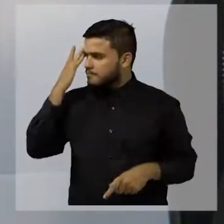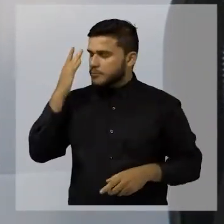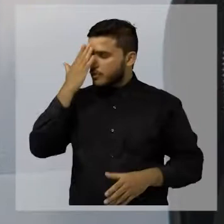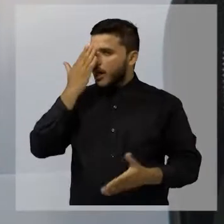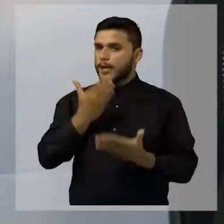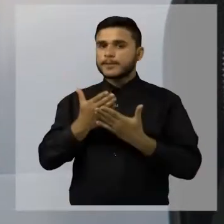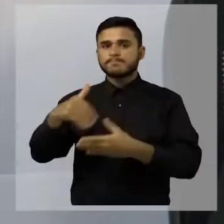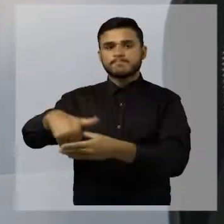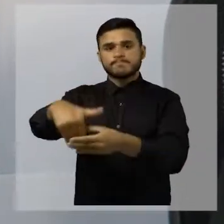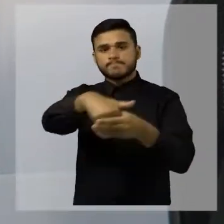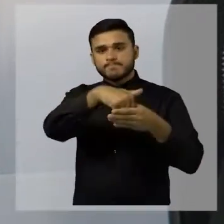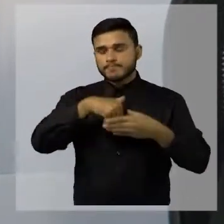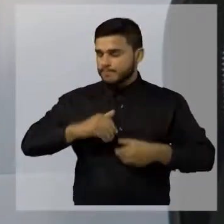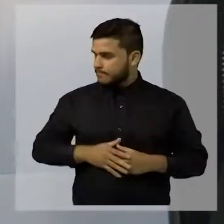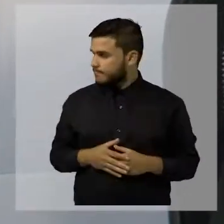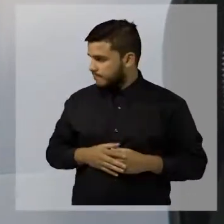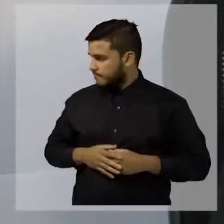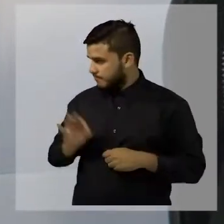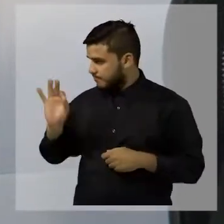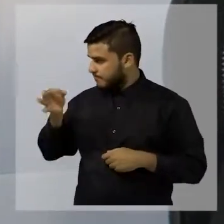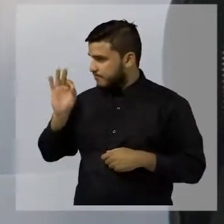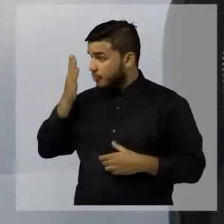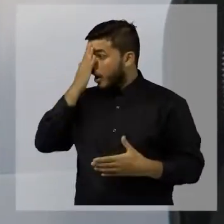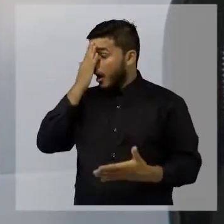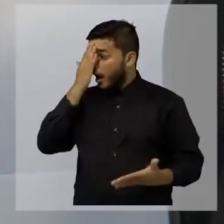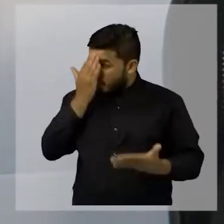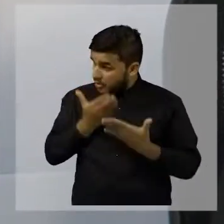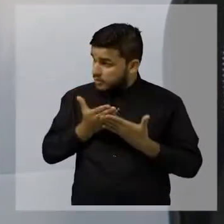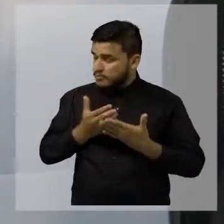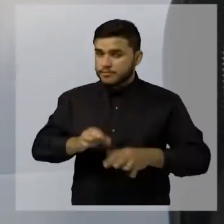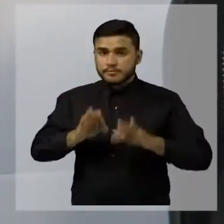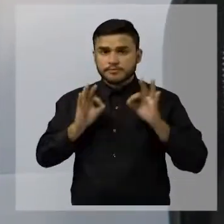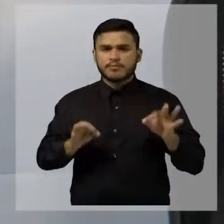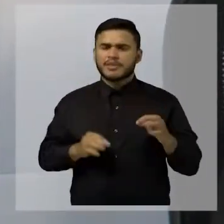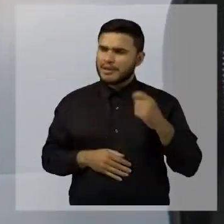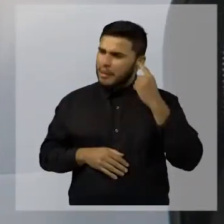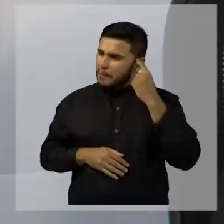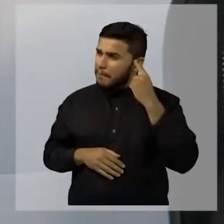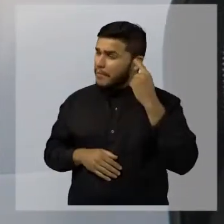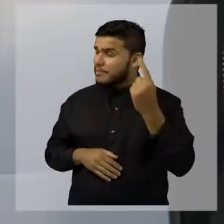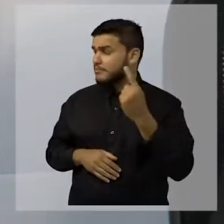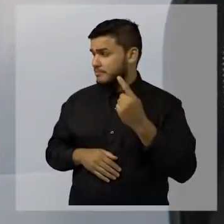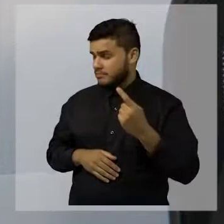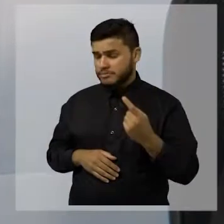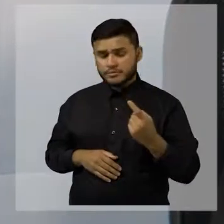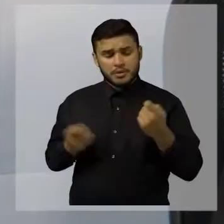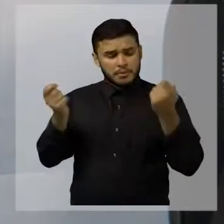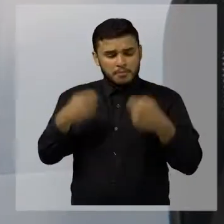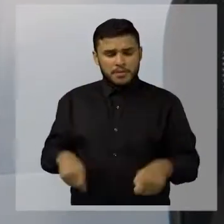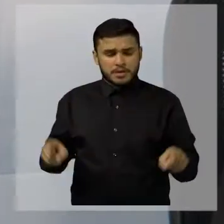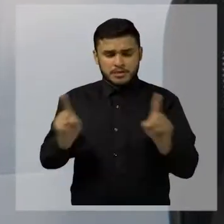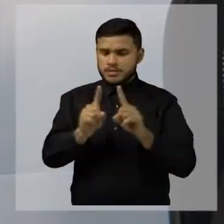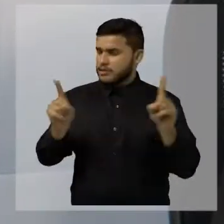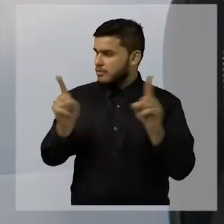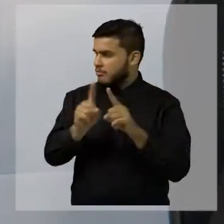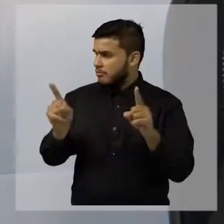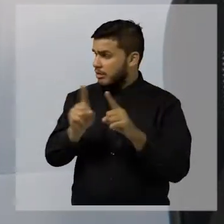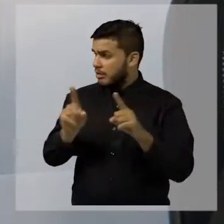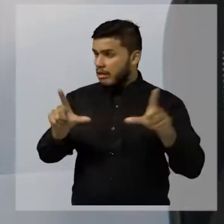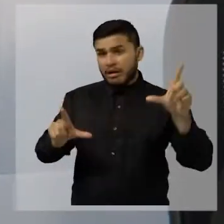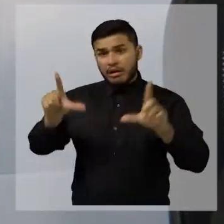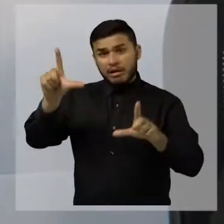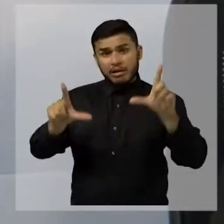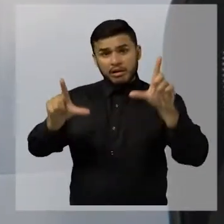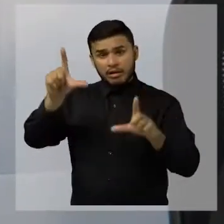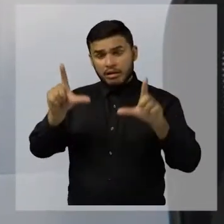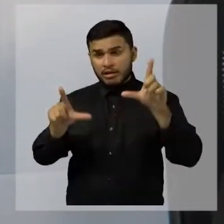mais fiéis. Quer dizer, o que ele acredita? Ele acredita que não necessita nem da imprensa tradicional